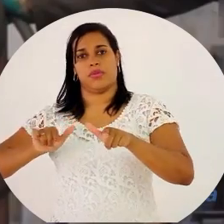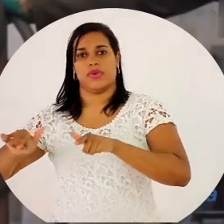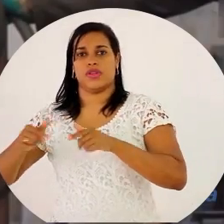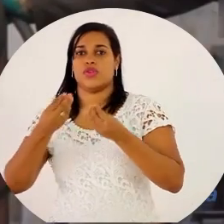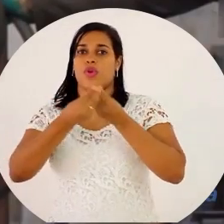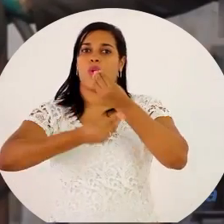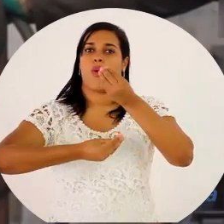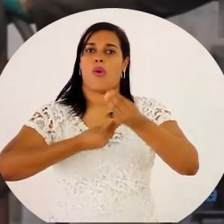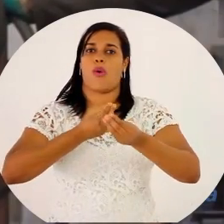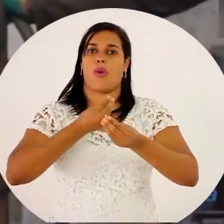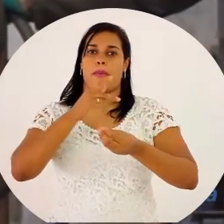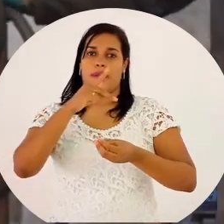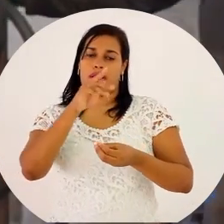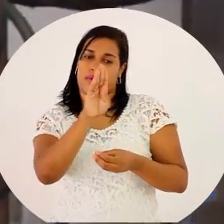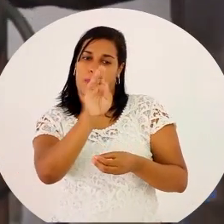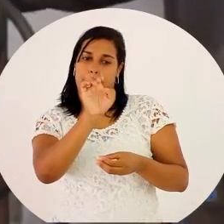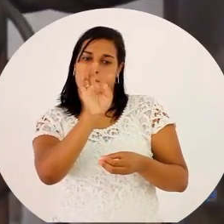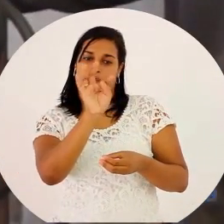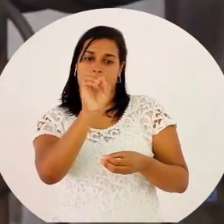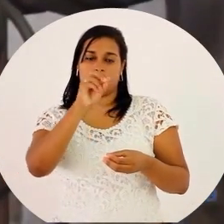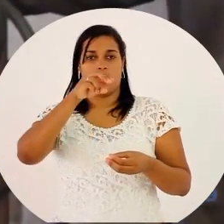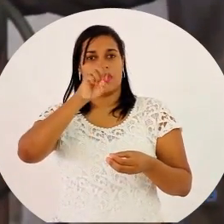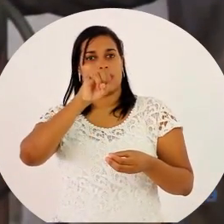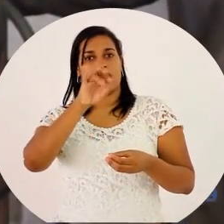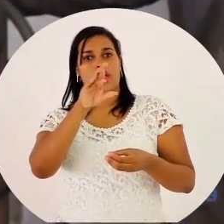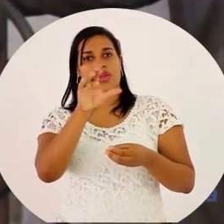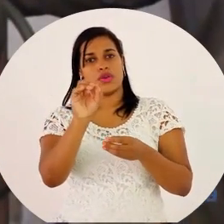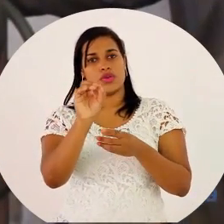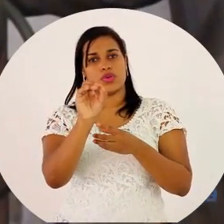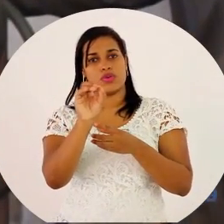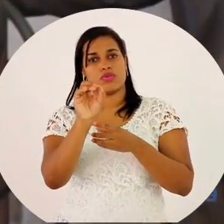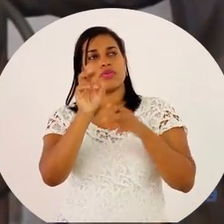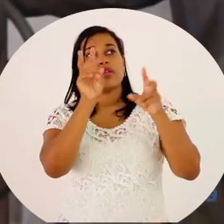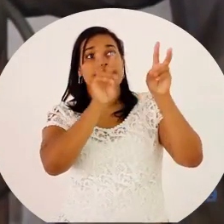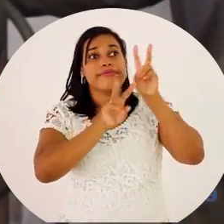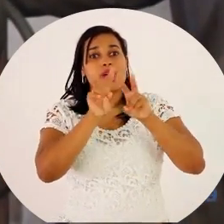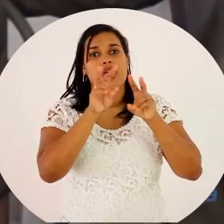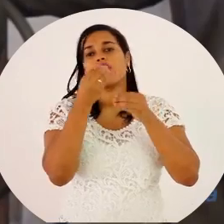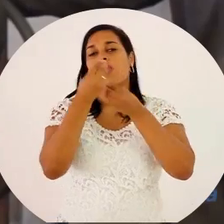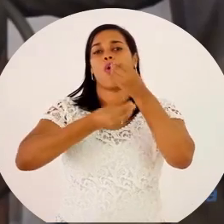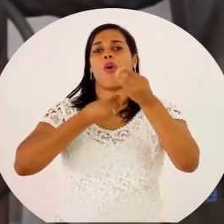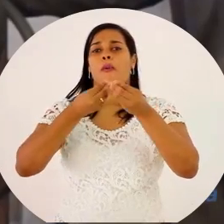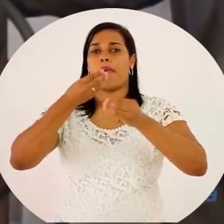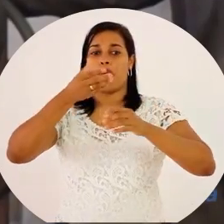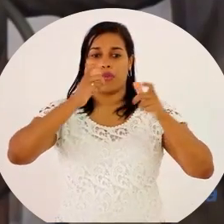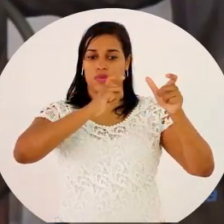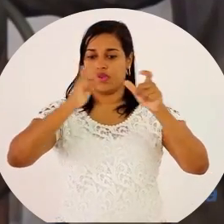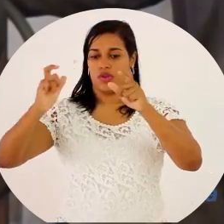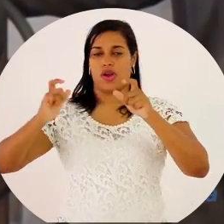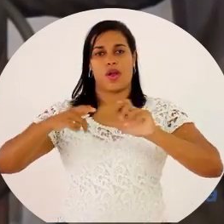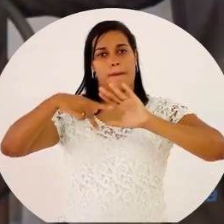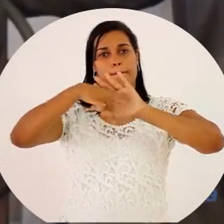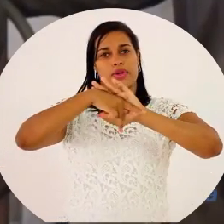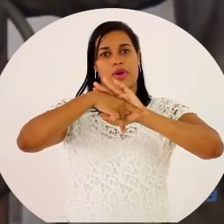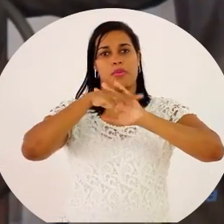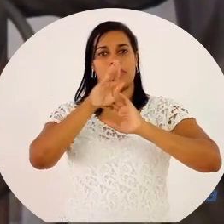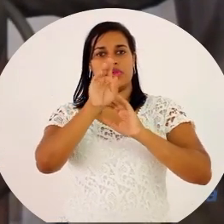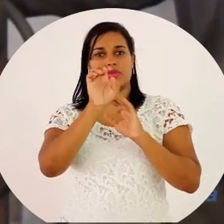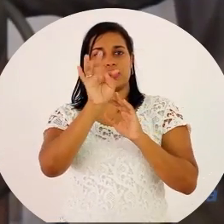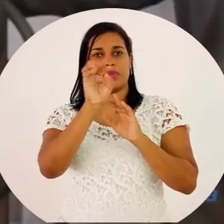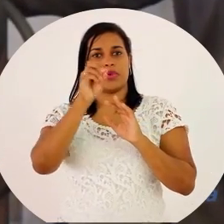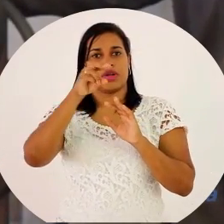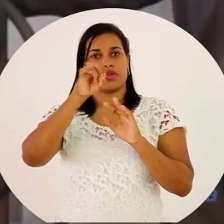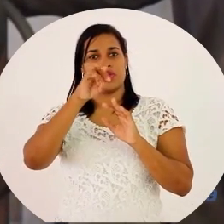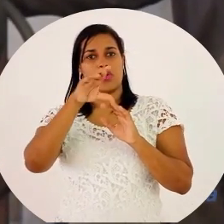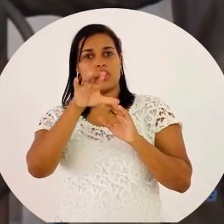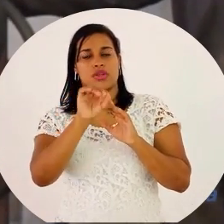que o betoneiro, por exemplo, executa a atividade, mas eu não sei como é que funciona o ambiente desse betoneiro nosso aqui, por exemplo. A gente tem que observar